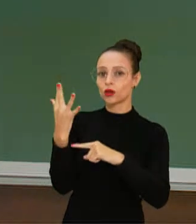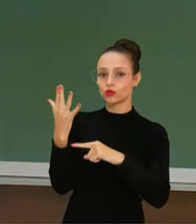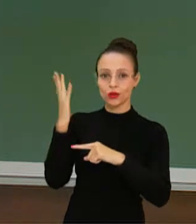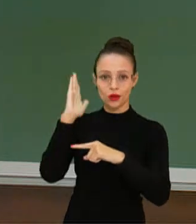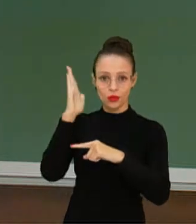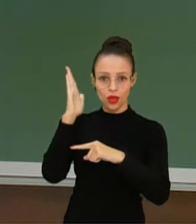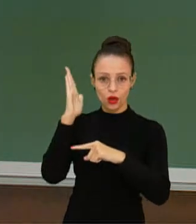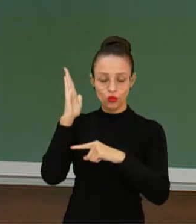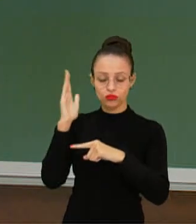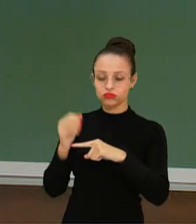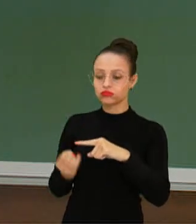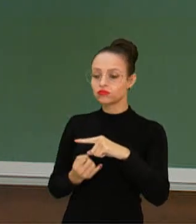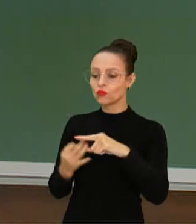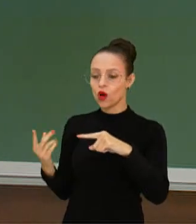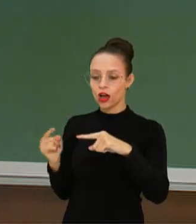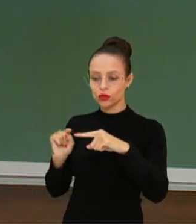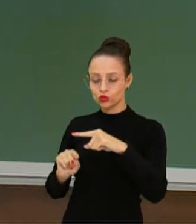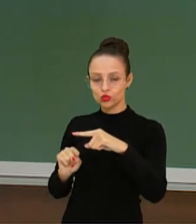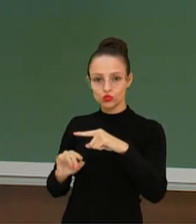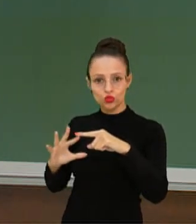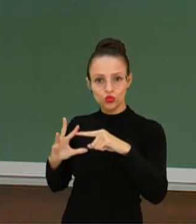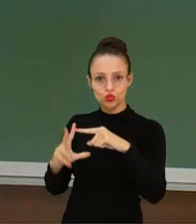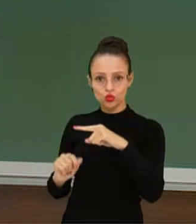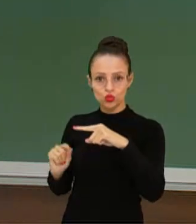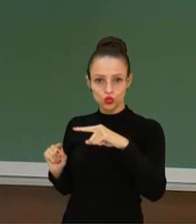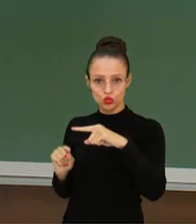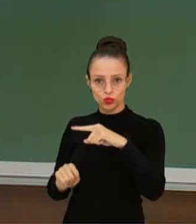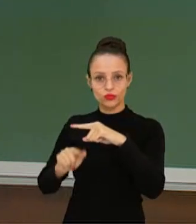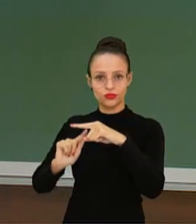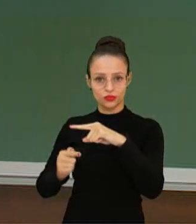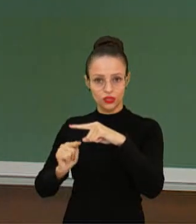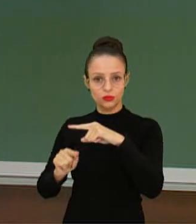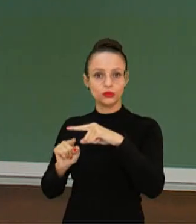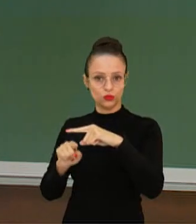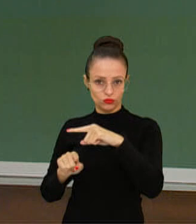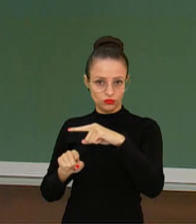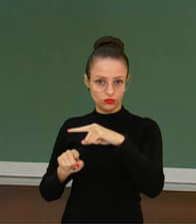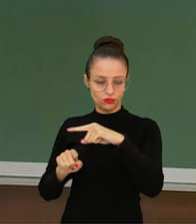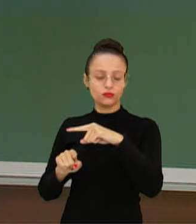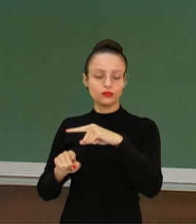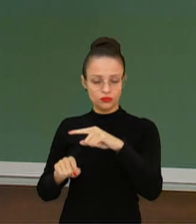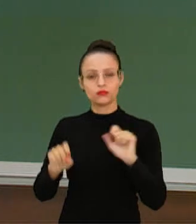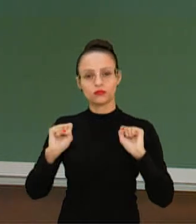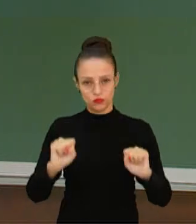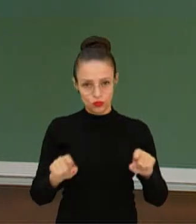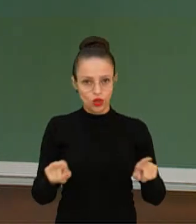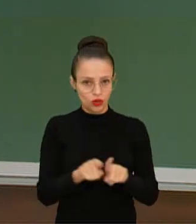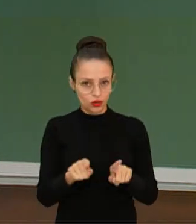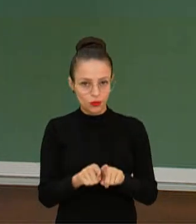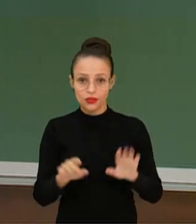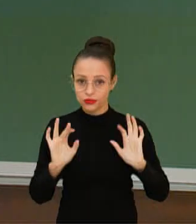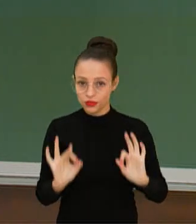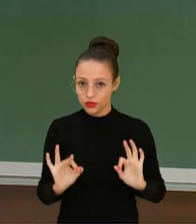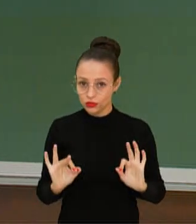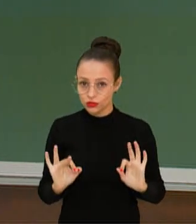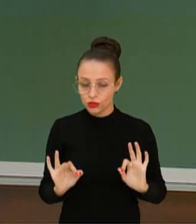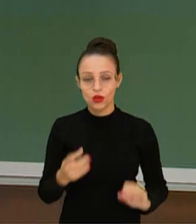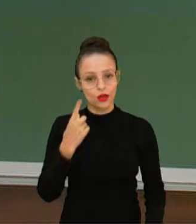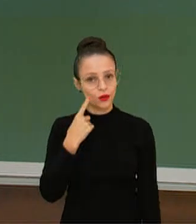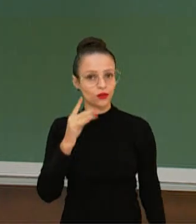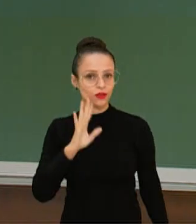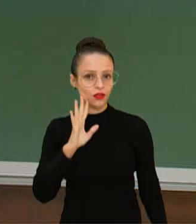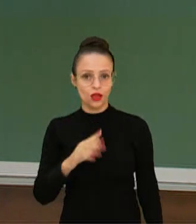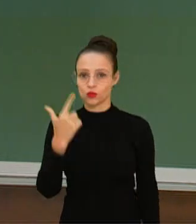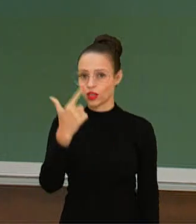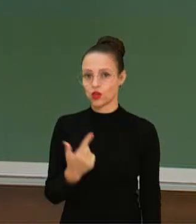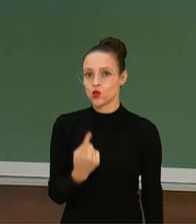cima, total que deve ser transportado, que ele deu, que é de 7 mil, embaixo. Também poderia, certo? Olha que legal, não